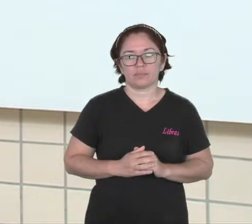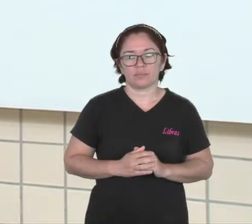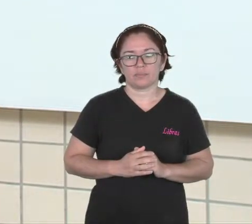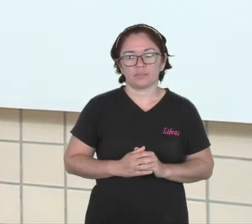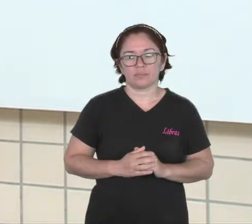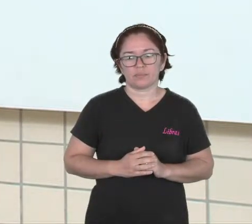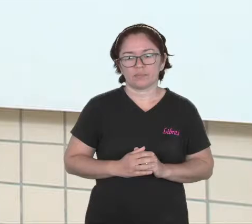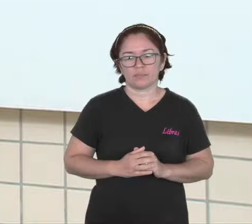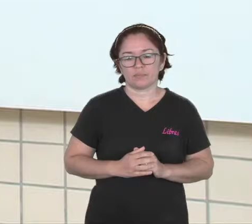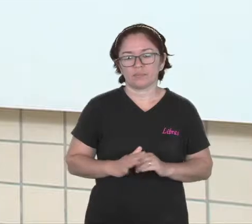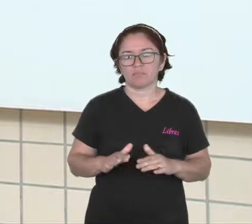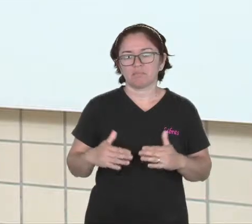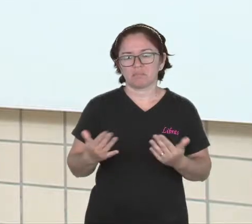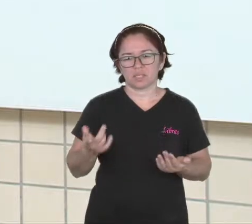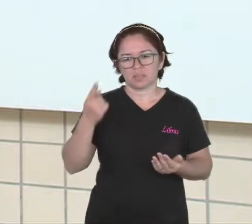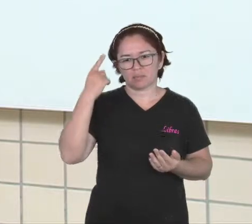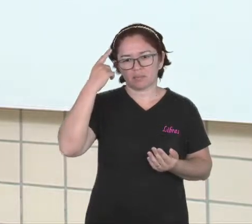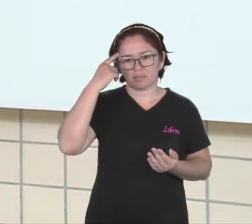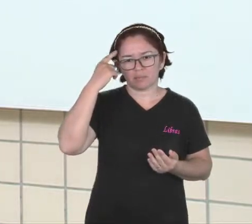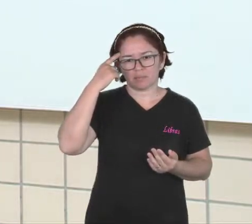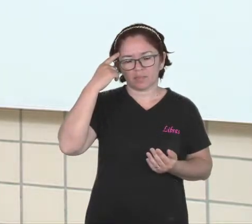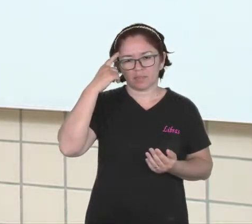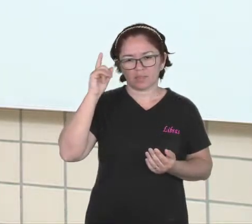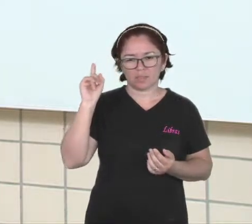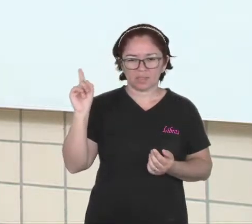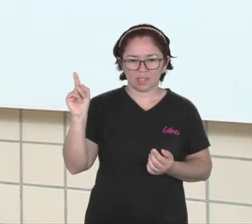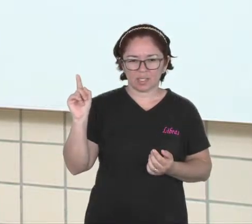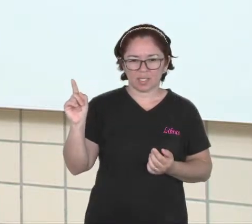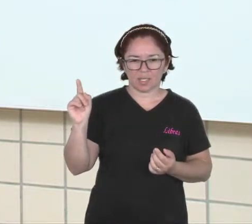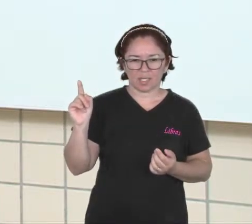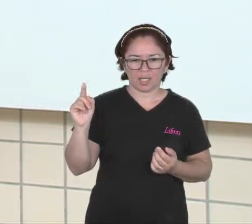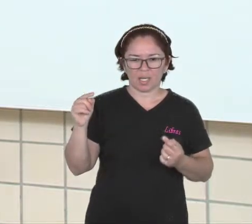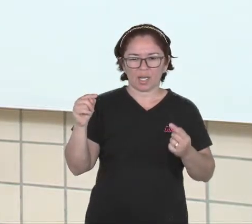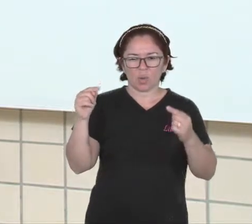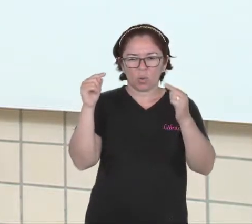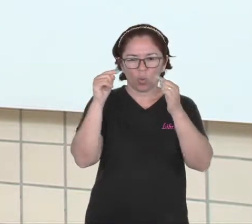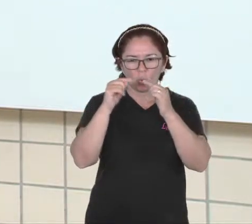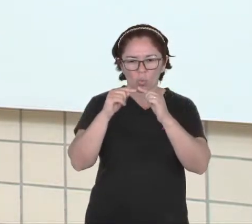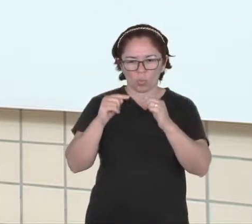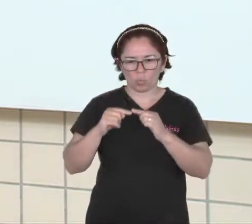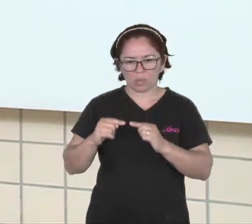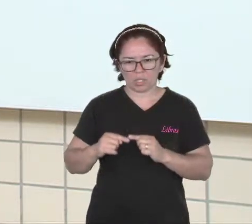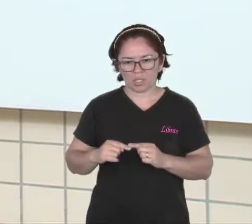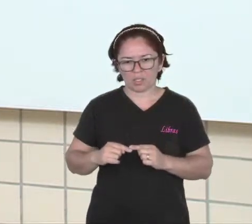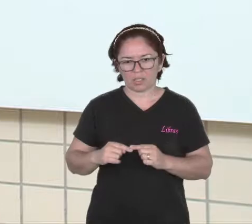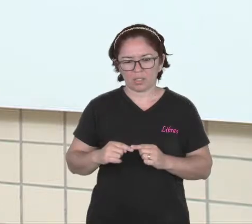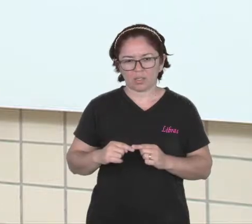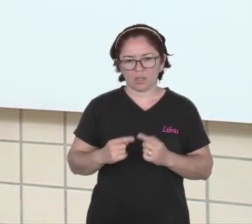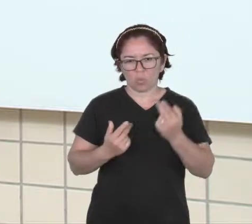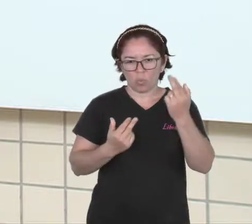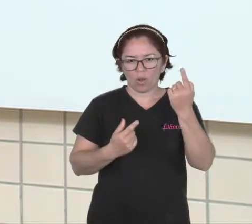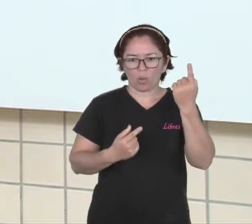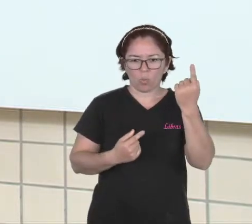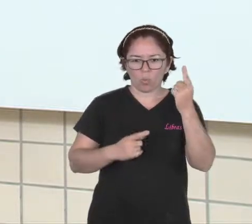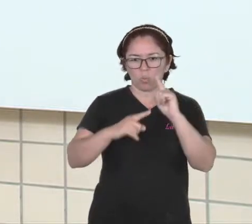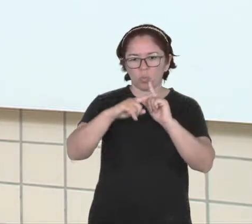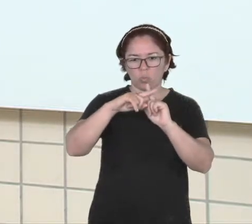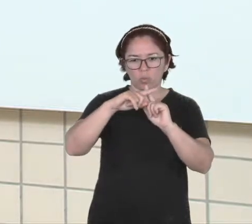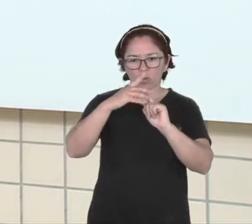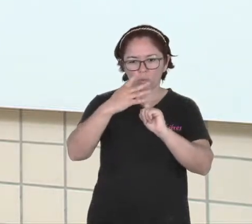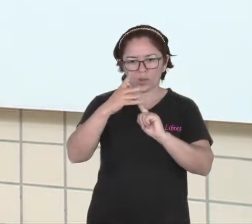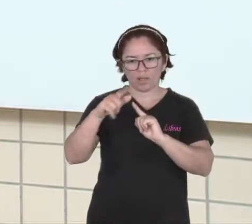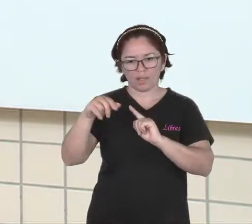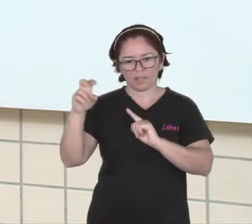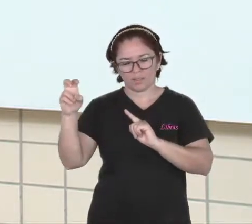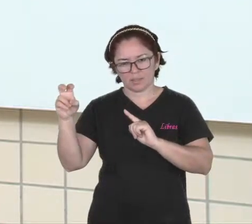regra, ou essa função serve para as demais associações do mesmo exemplo? Vamos